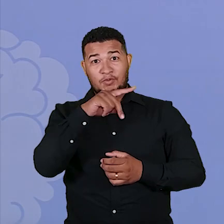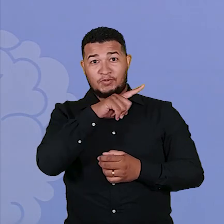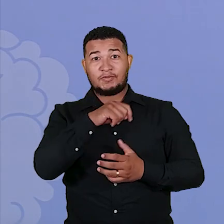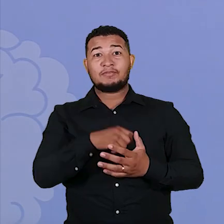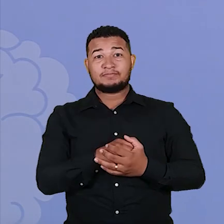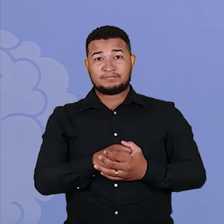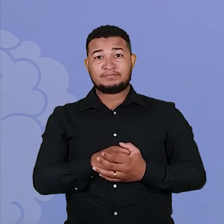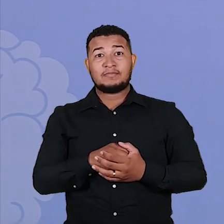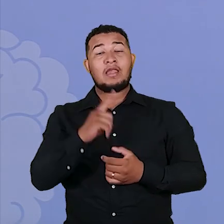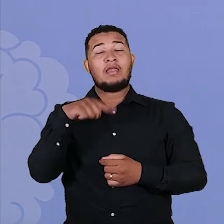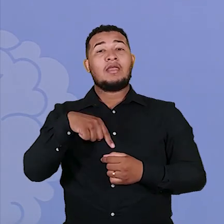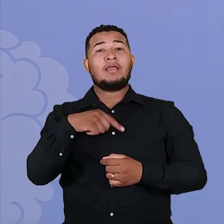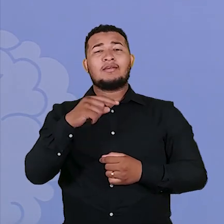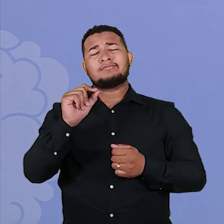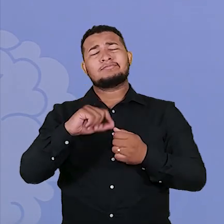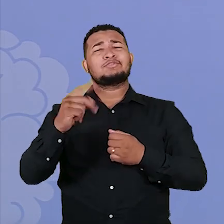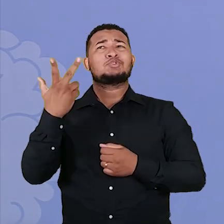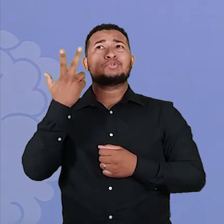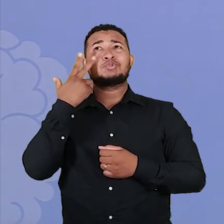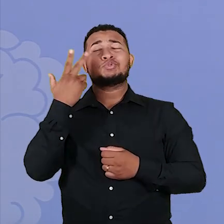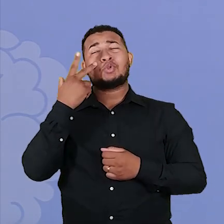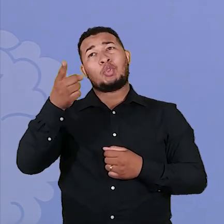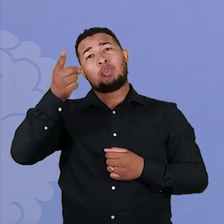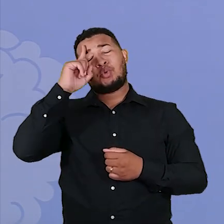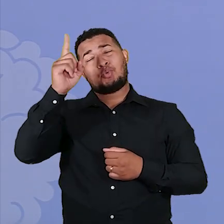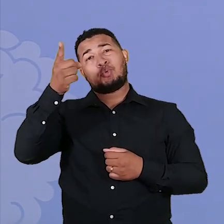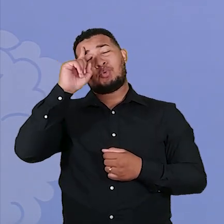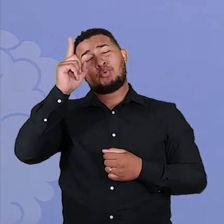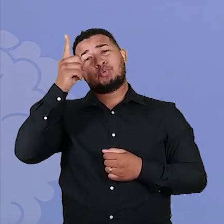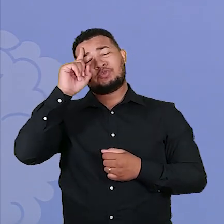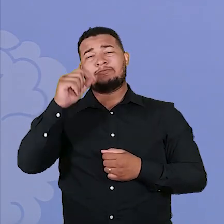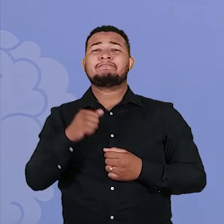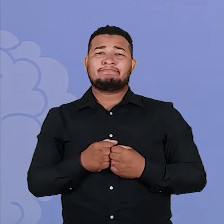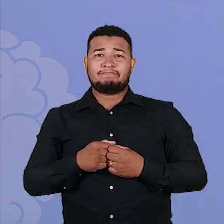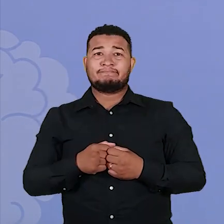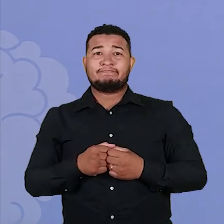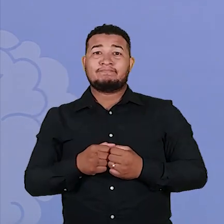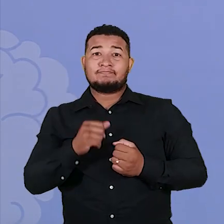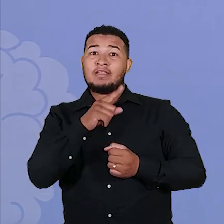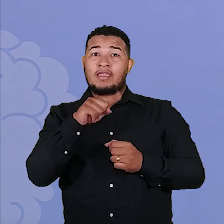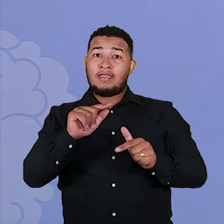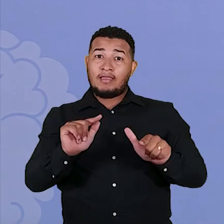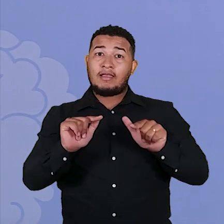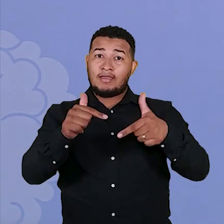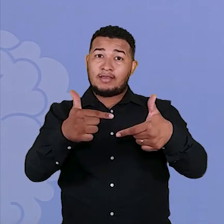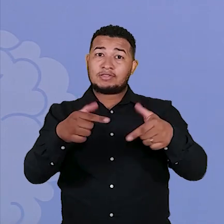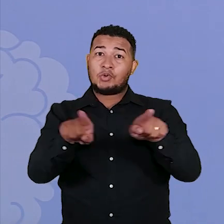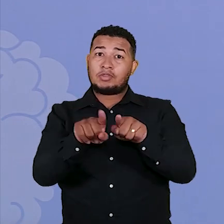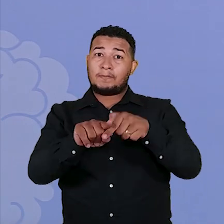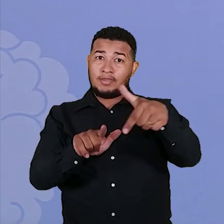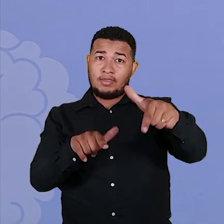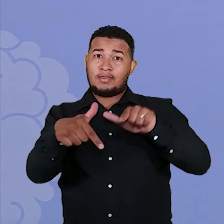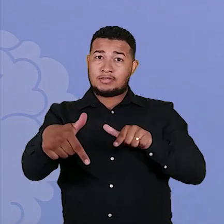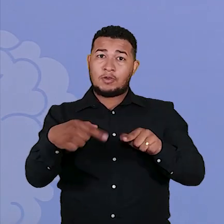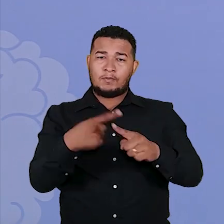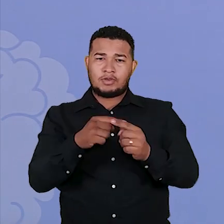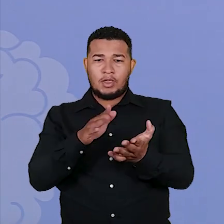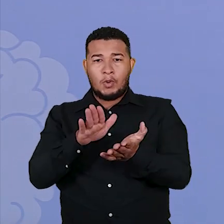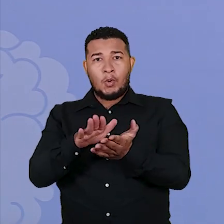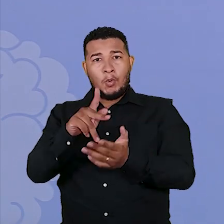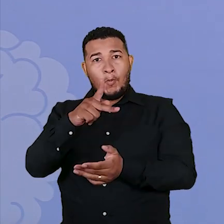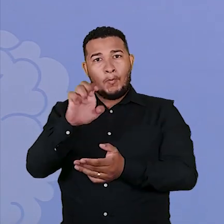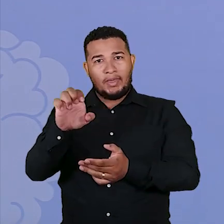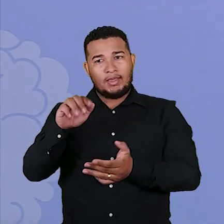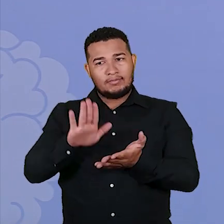já viram é algo que a gente faz todo dia né e é uma ação e reação o pé